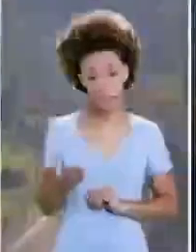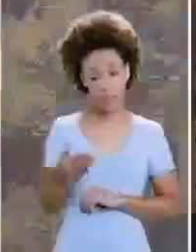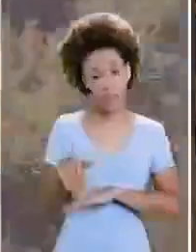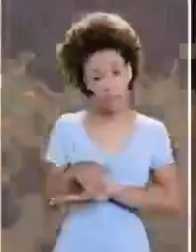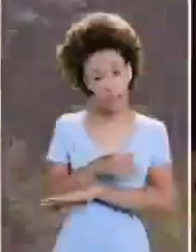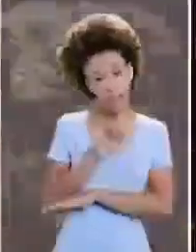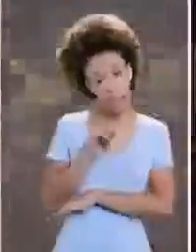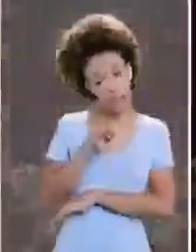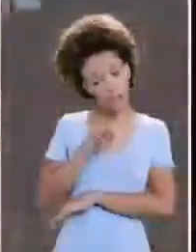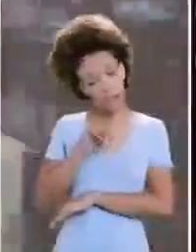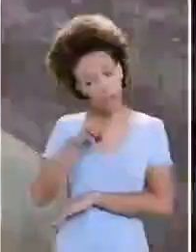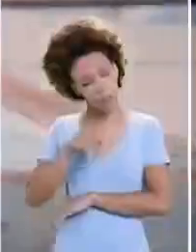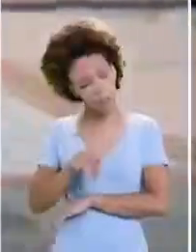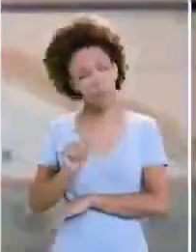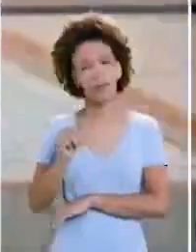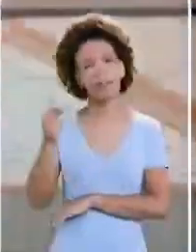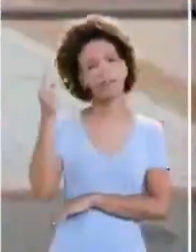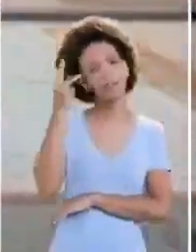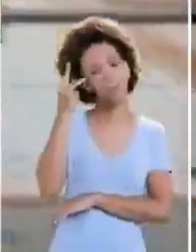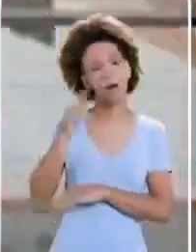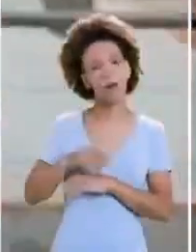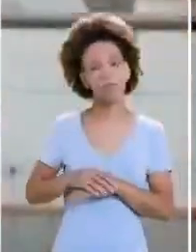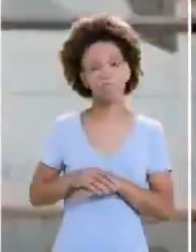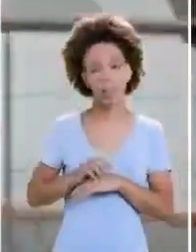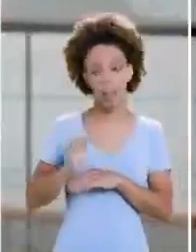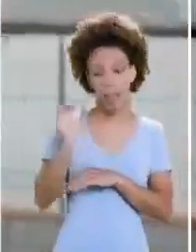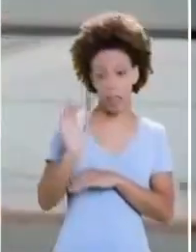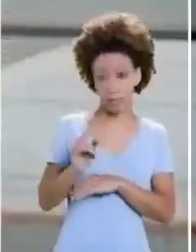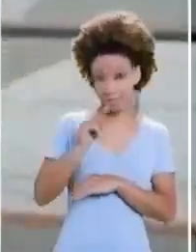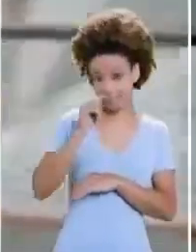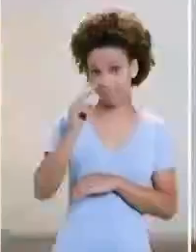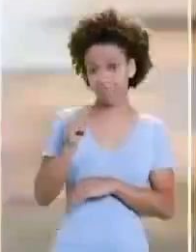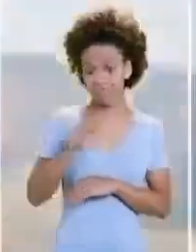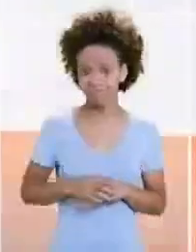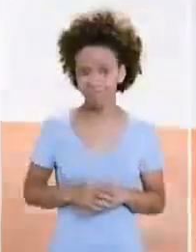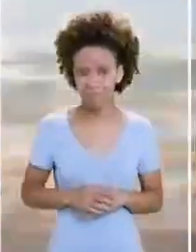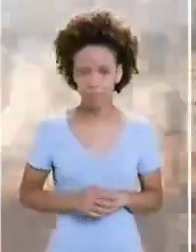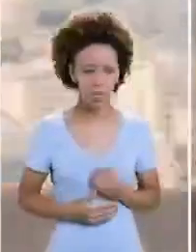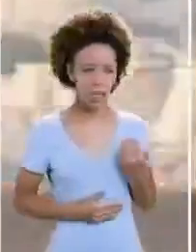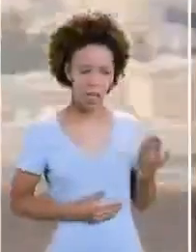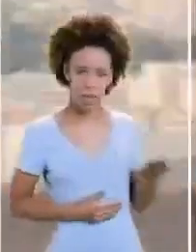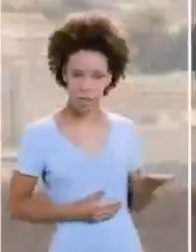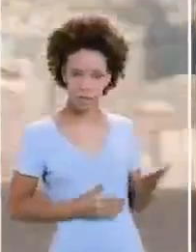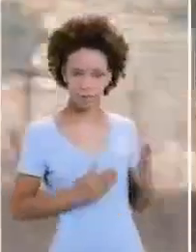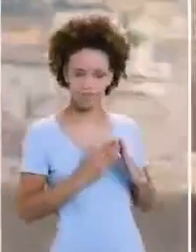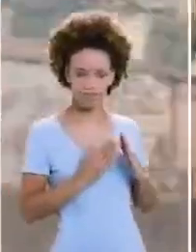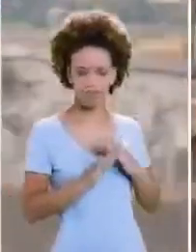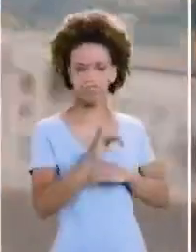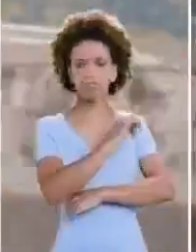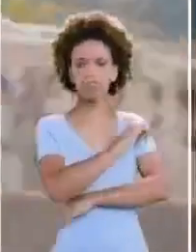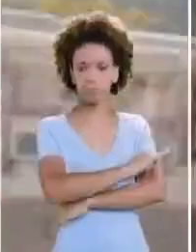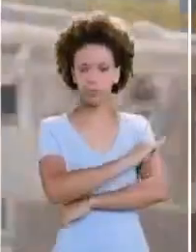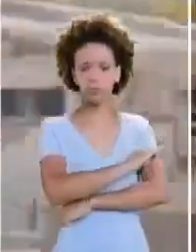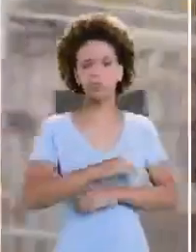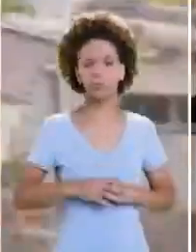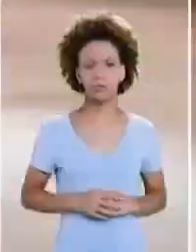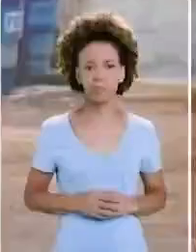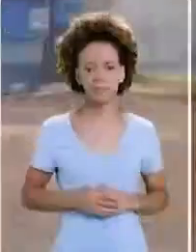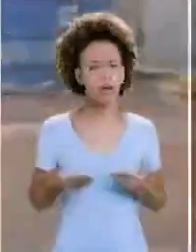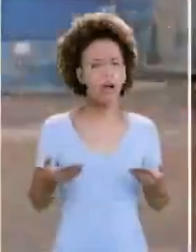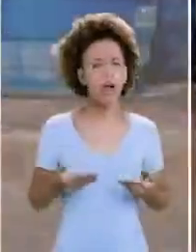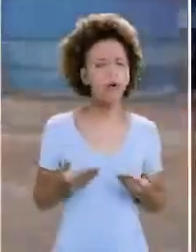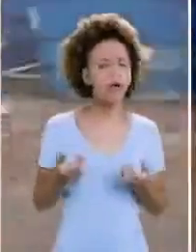Essa aqui é a Faria Lima, em São Paulo, uma das avenidas mais luxuosas do Brasil. E essa é uma comunidade do Rio de